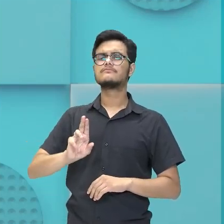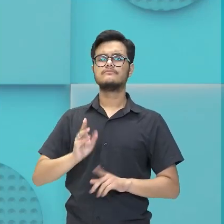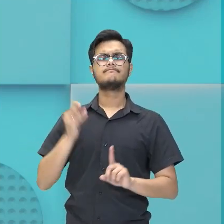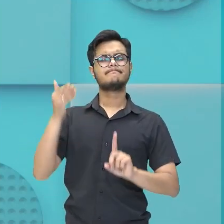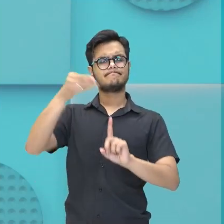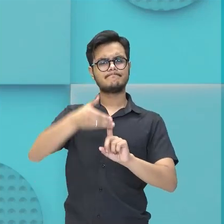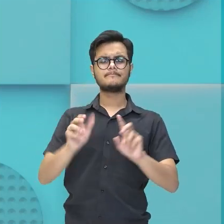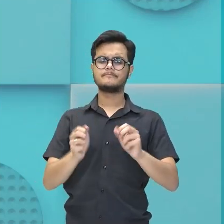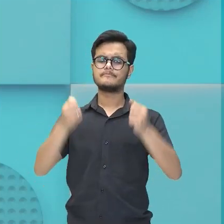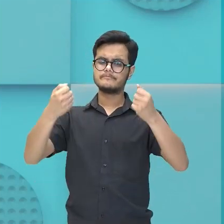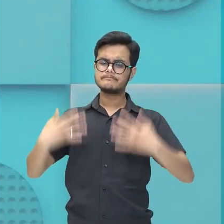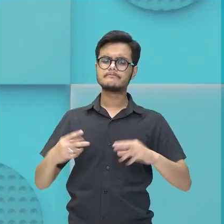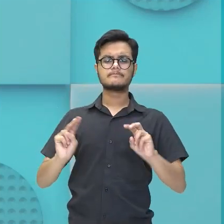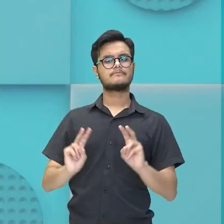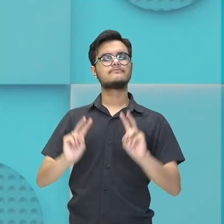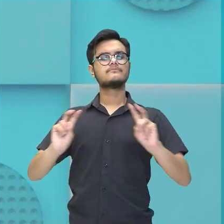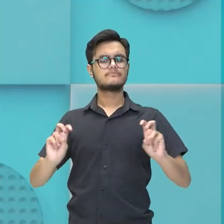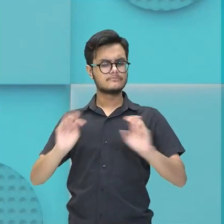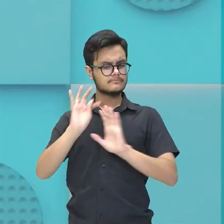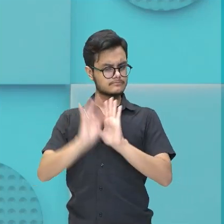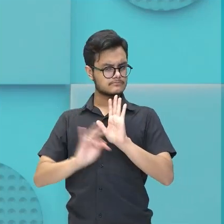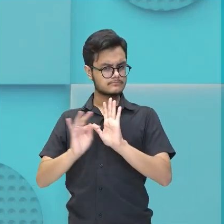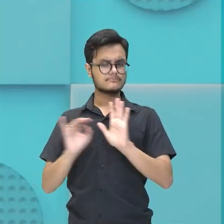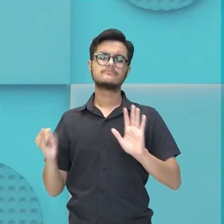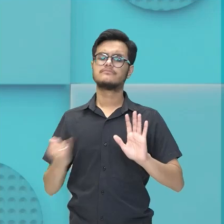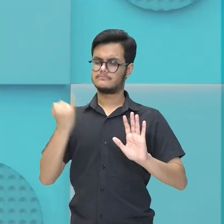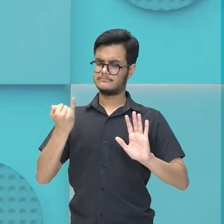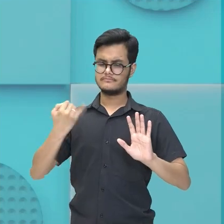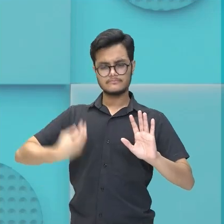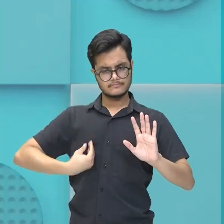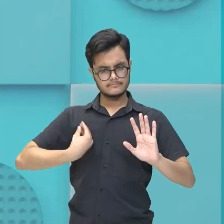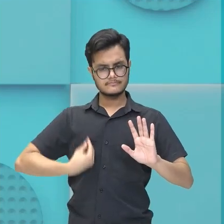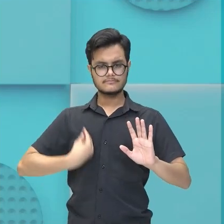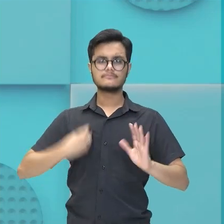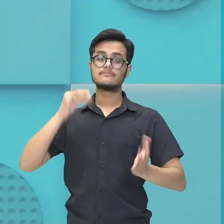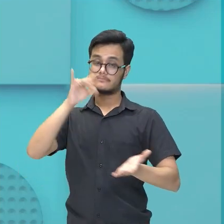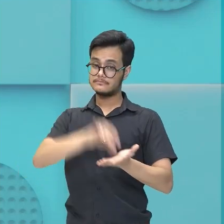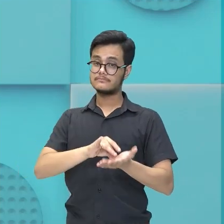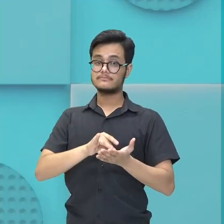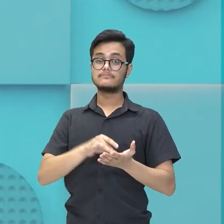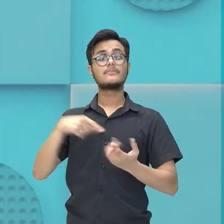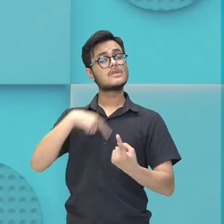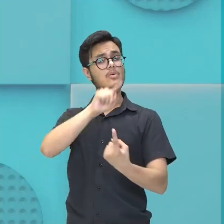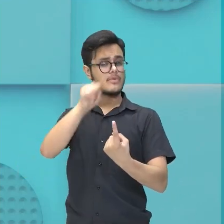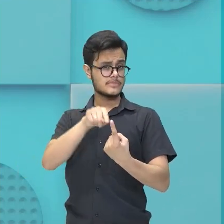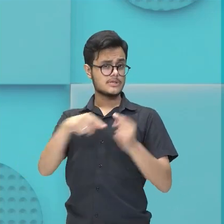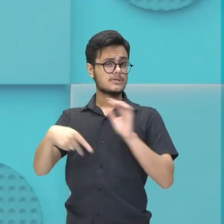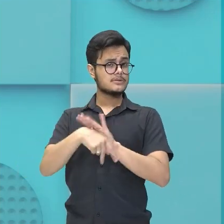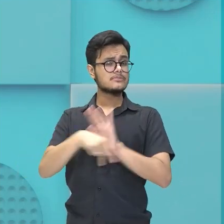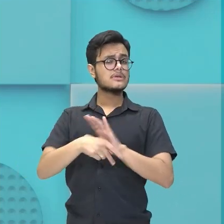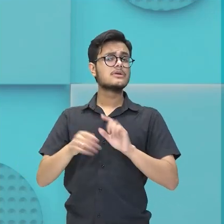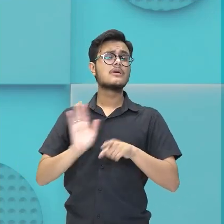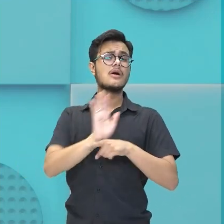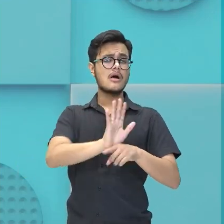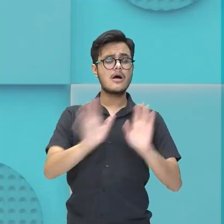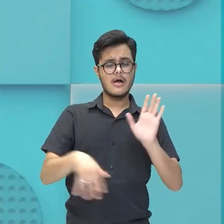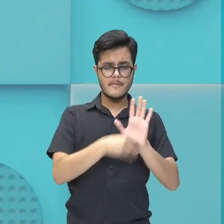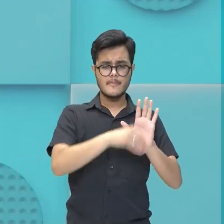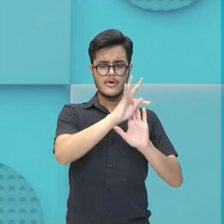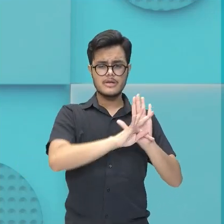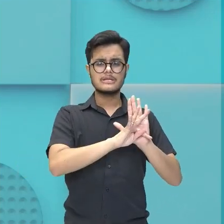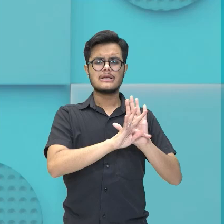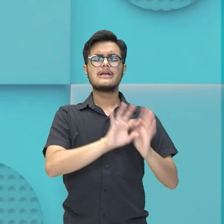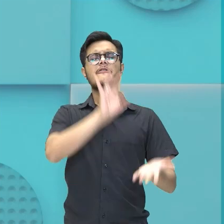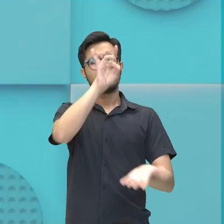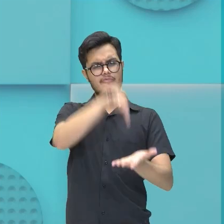são marcas que estão presentes no texto e que também tem essa função aí de colaborar para a reportagem, para